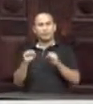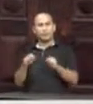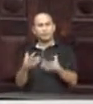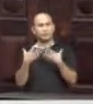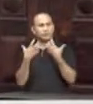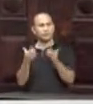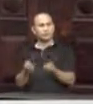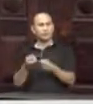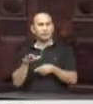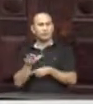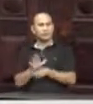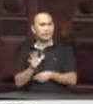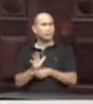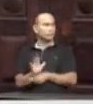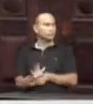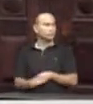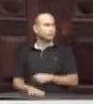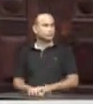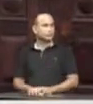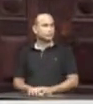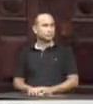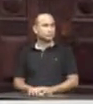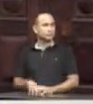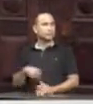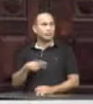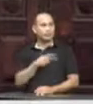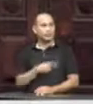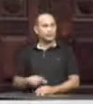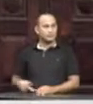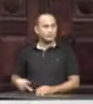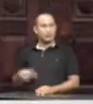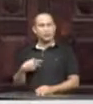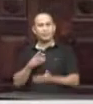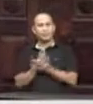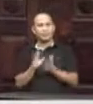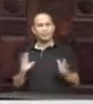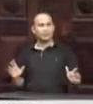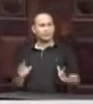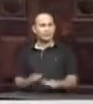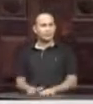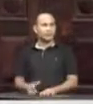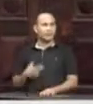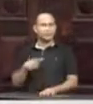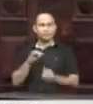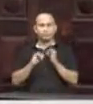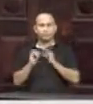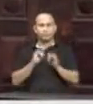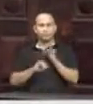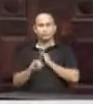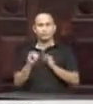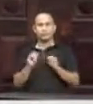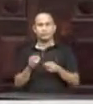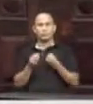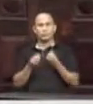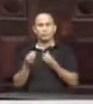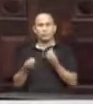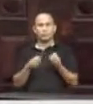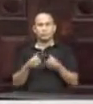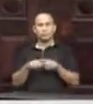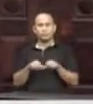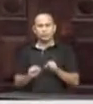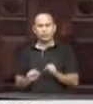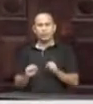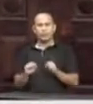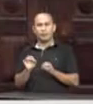receber recursos desse fundo. Então, senhor presidente, para terminar o meu pronunciamento, da maneira com que está esse projeto de